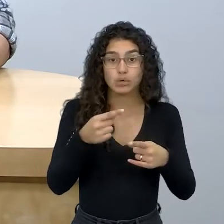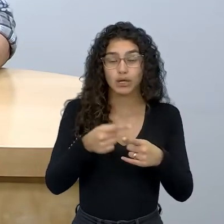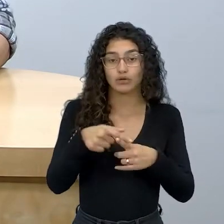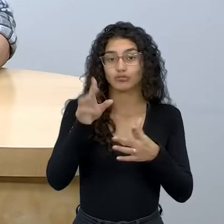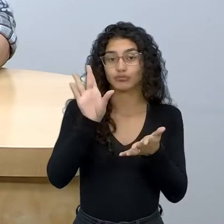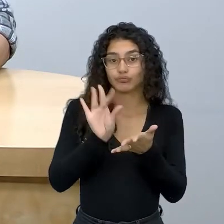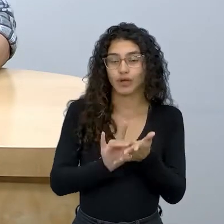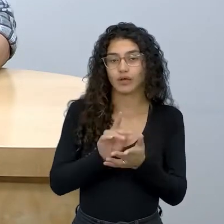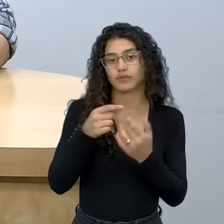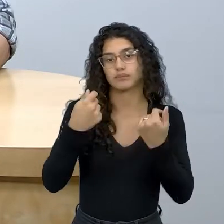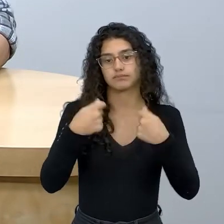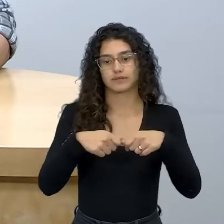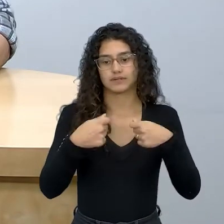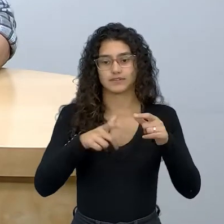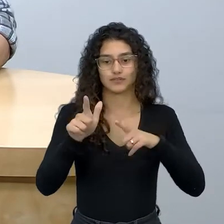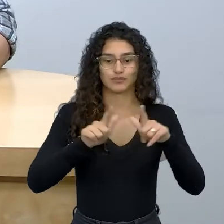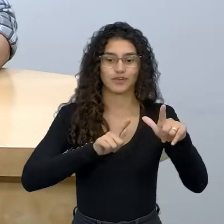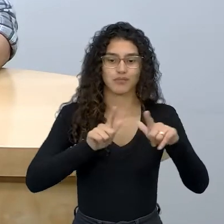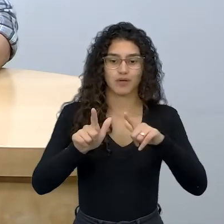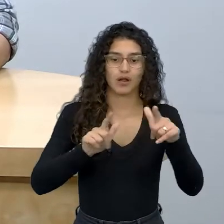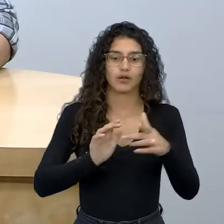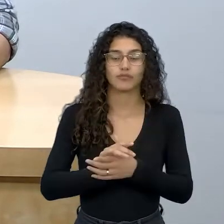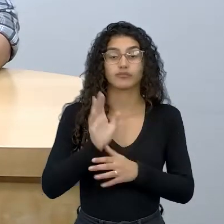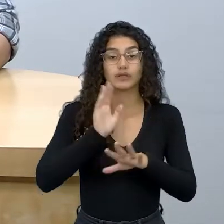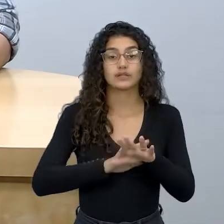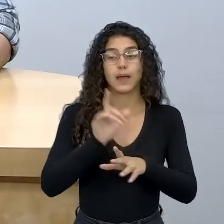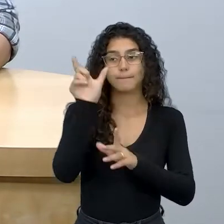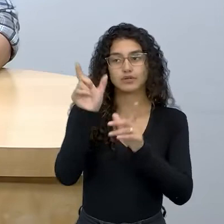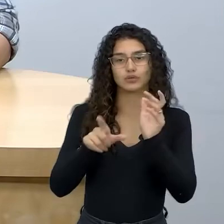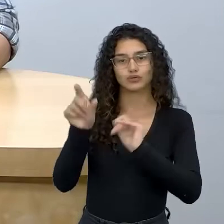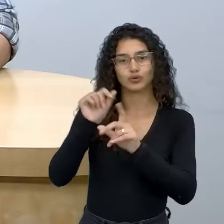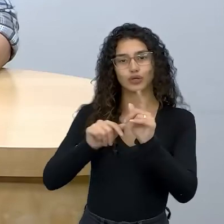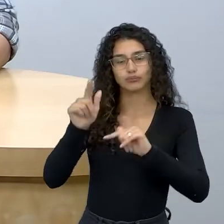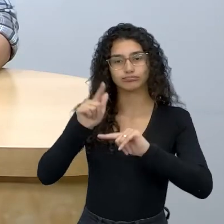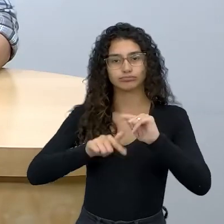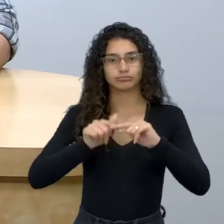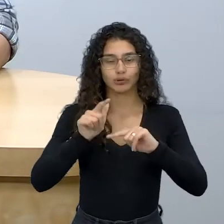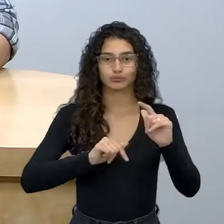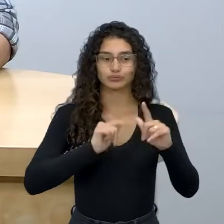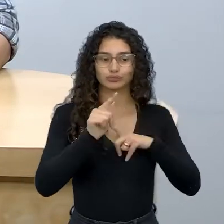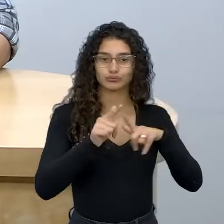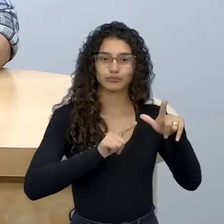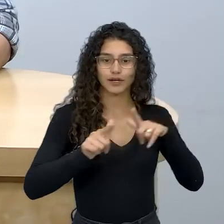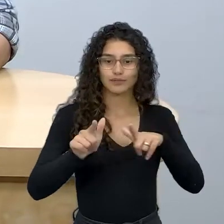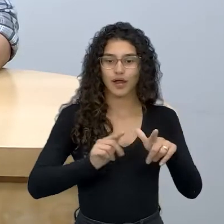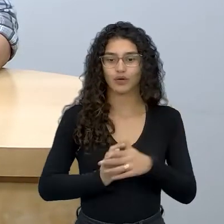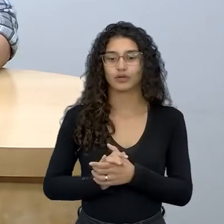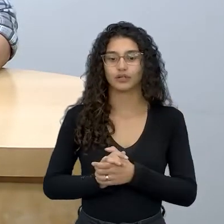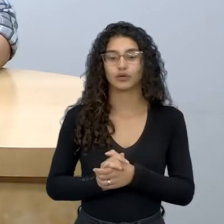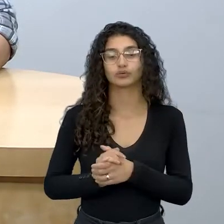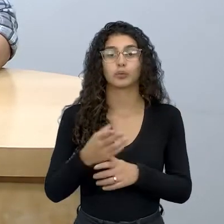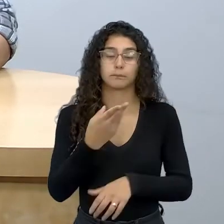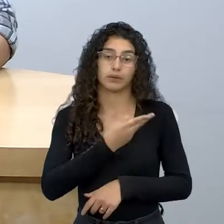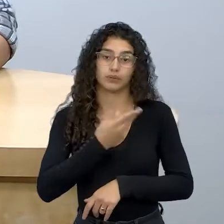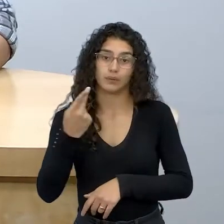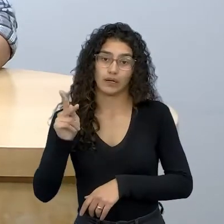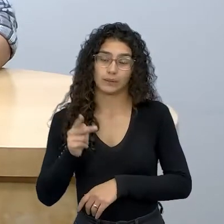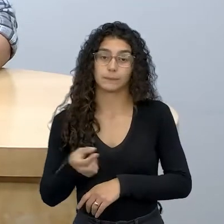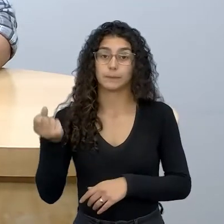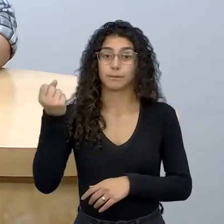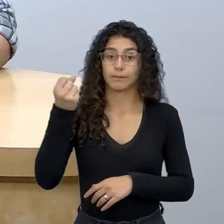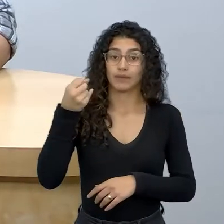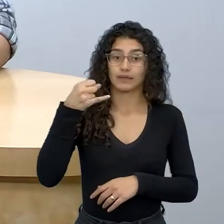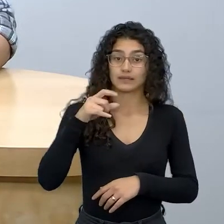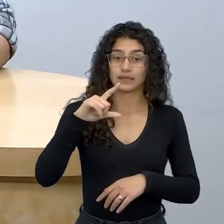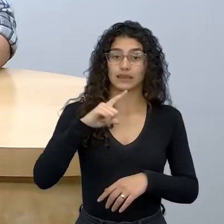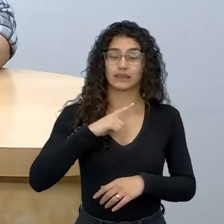né, que fará a pessoa escolher o seu produto ou serviço e não do concorrente. Se